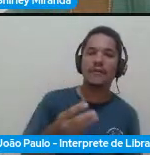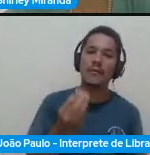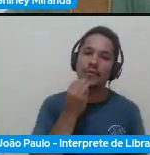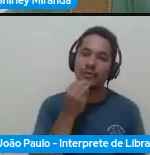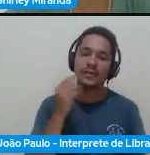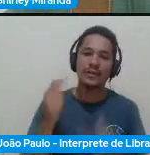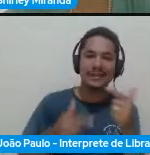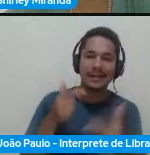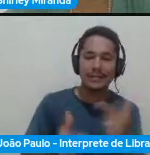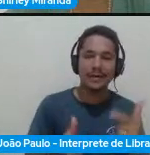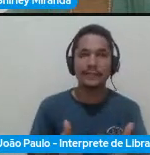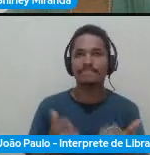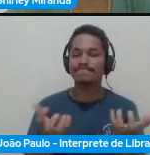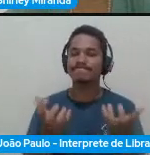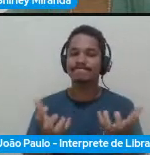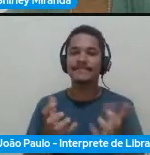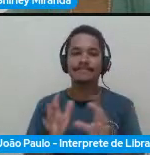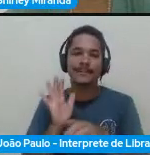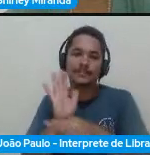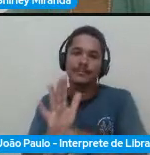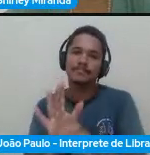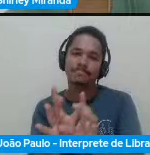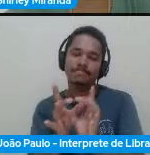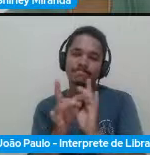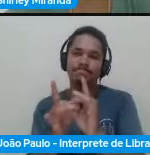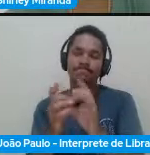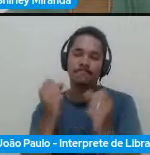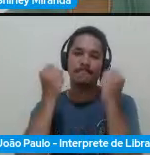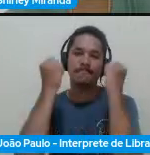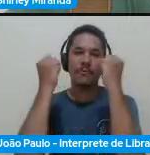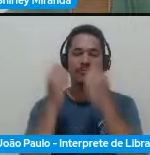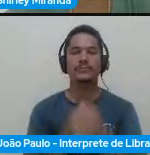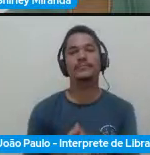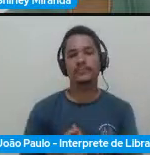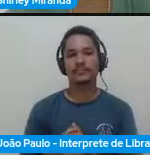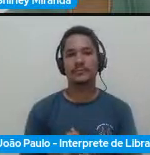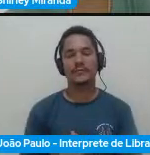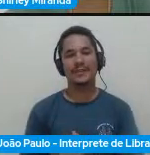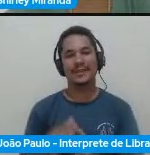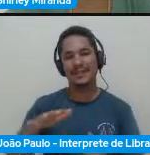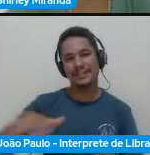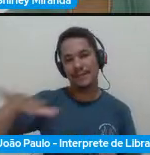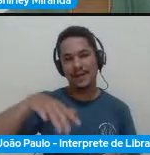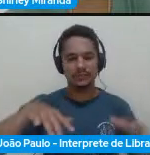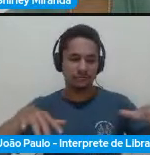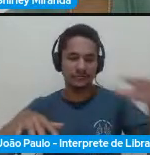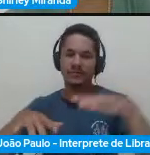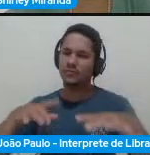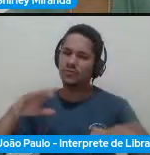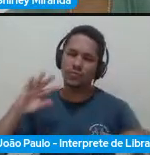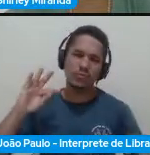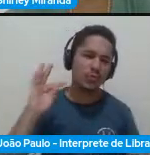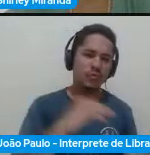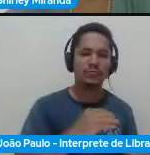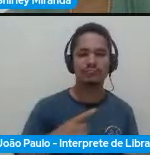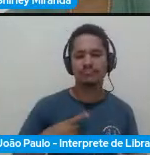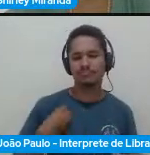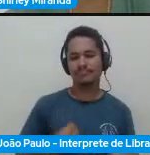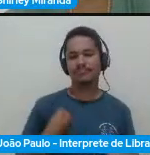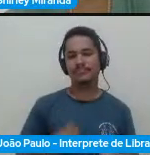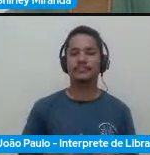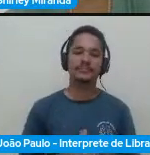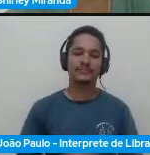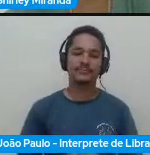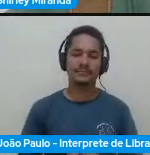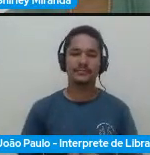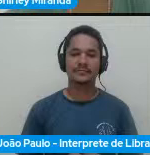de fortalecer os nossos estudantes, porque eles têm que estar em todos os espaços da sociedade, atuando, trazendo para a